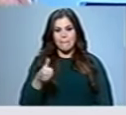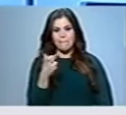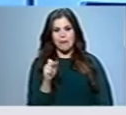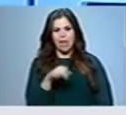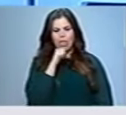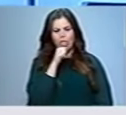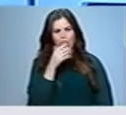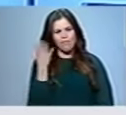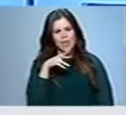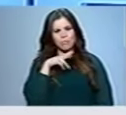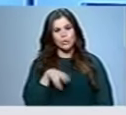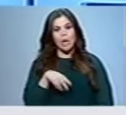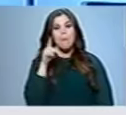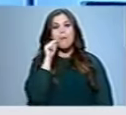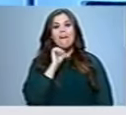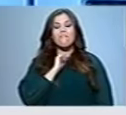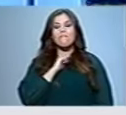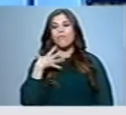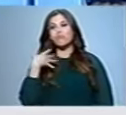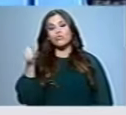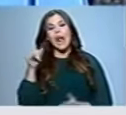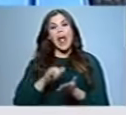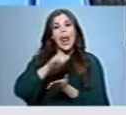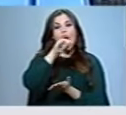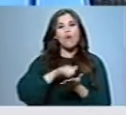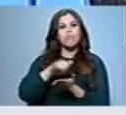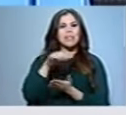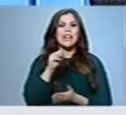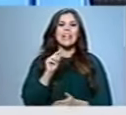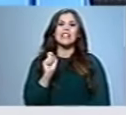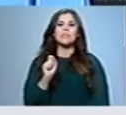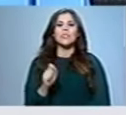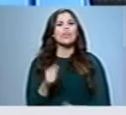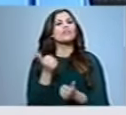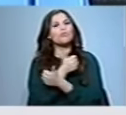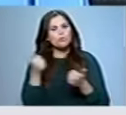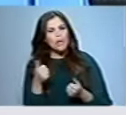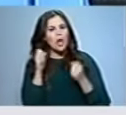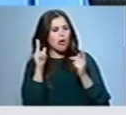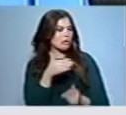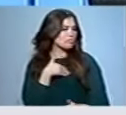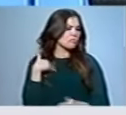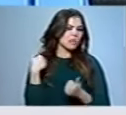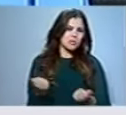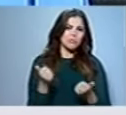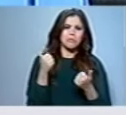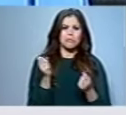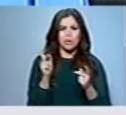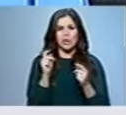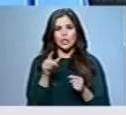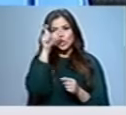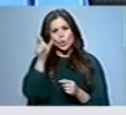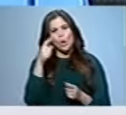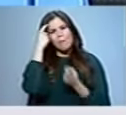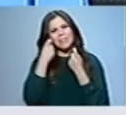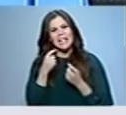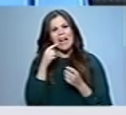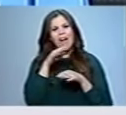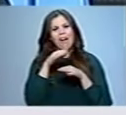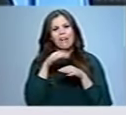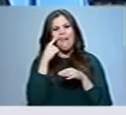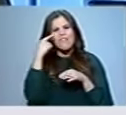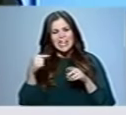o meu pai vinha buscar-me ao aeroporto e era aquela cena de primeiros 10 minutos, então está tudo, não sei o quê. Porque... eu não estava ainda a pensar em fazer aquela viagem, para não, eu